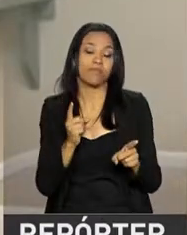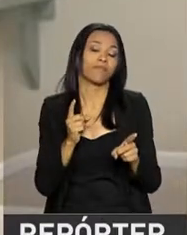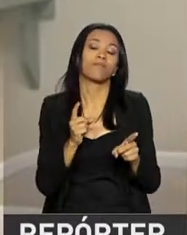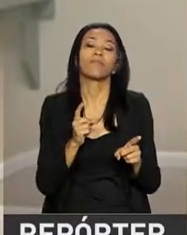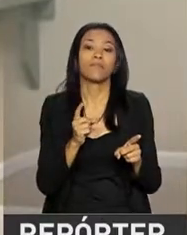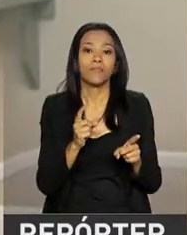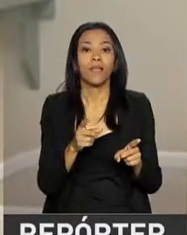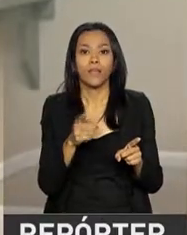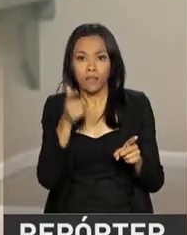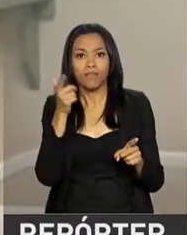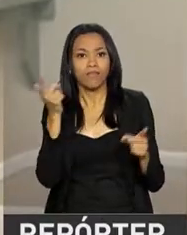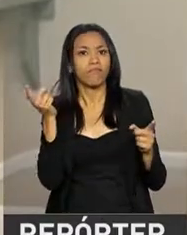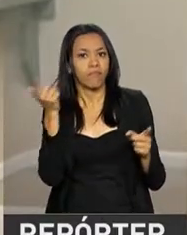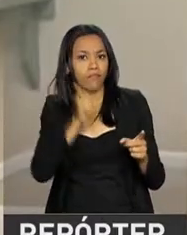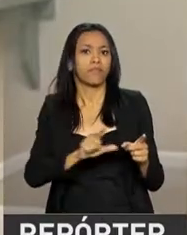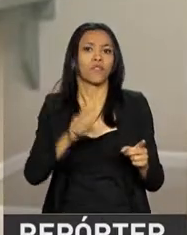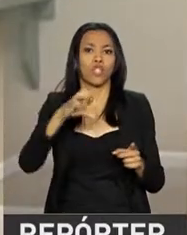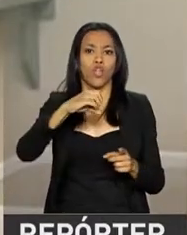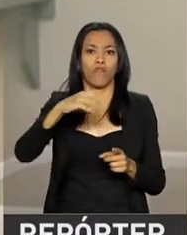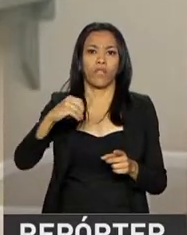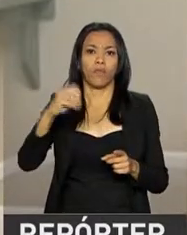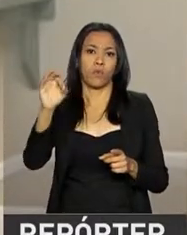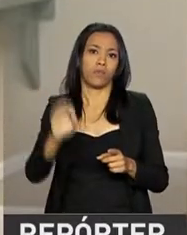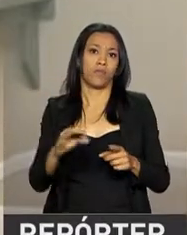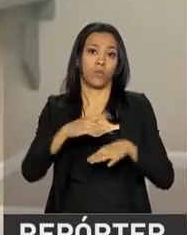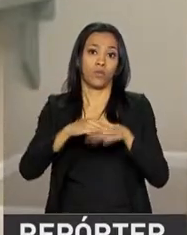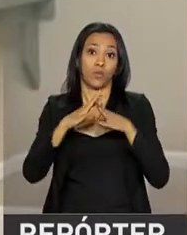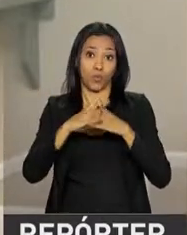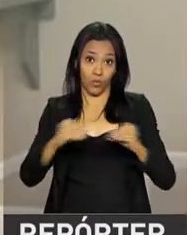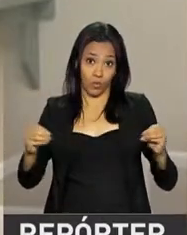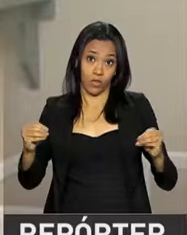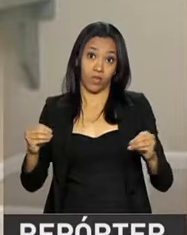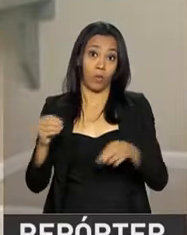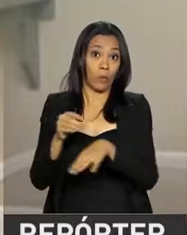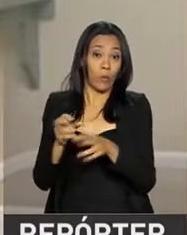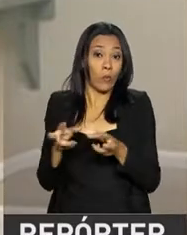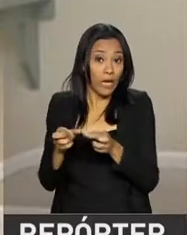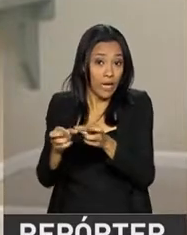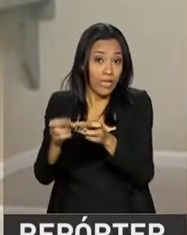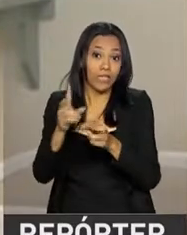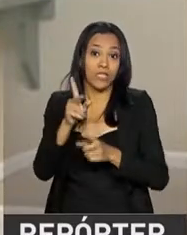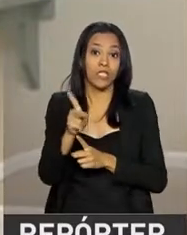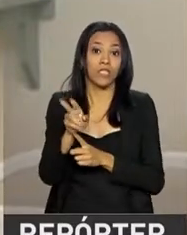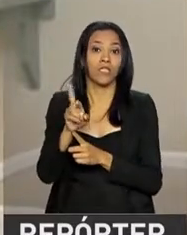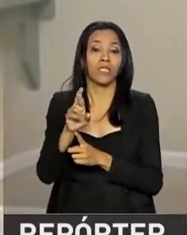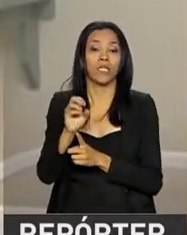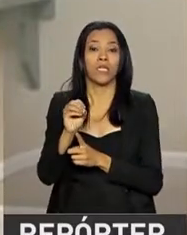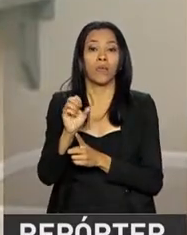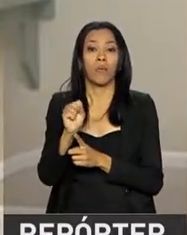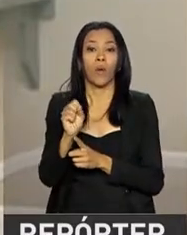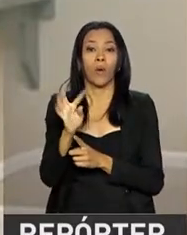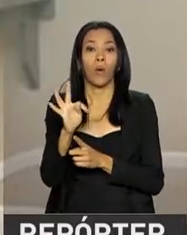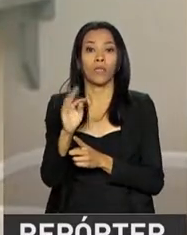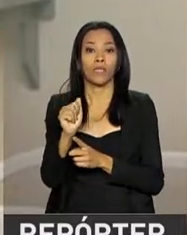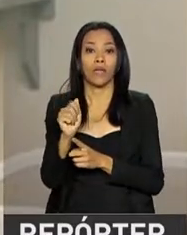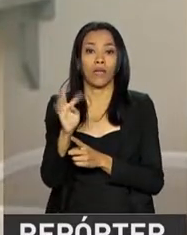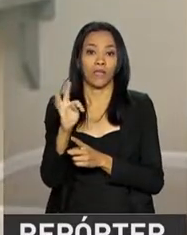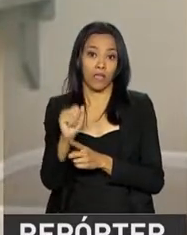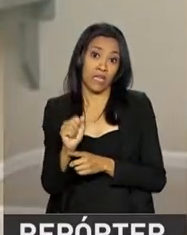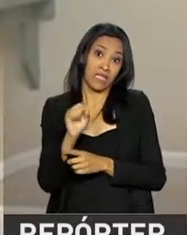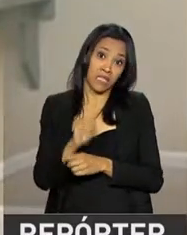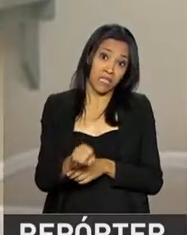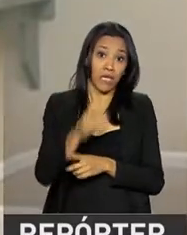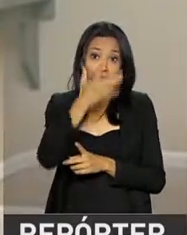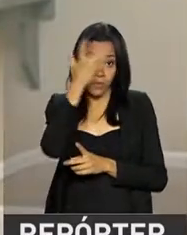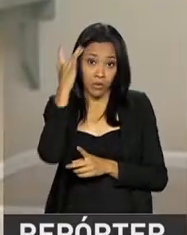mínimo de lesão, tem a chance de 90% de cura. O contrário disso, se você deixa passar, esse aumento de câncer